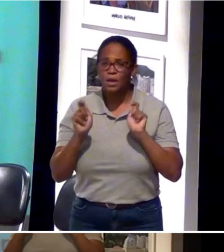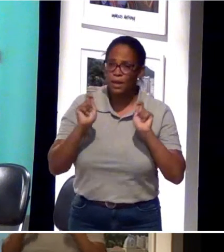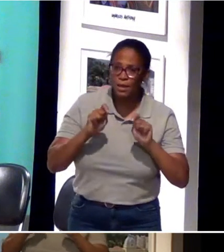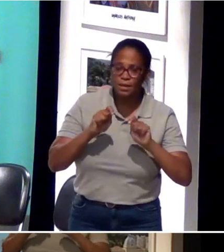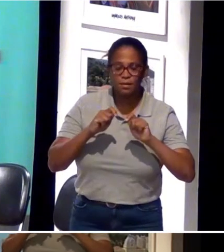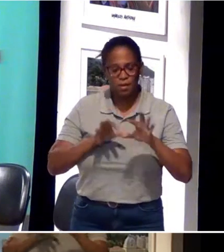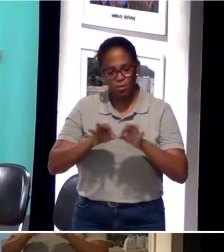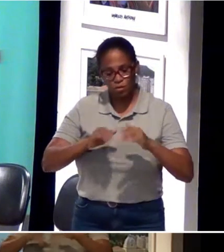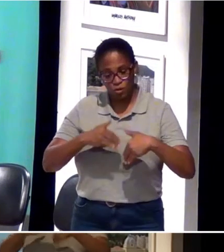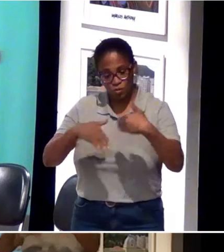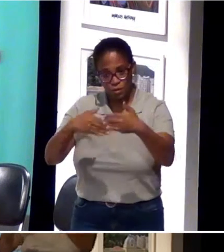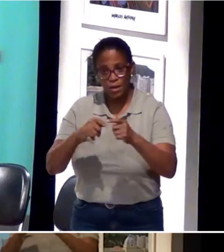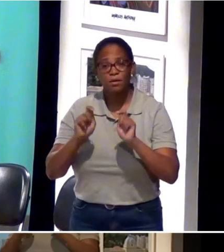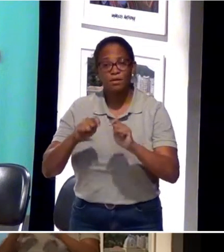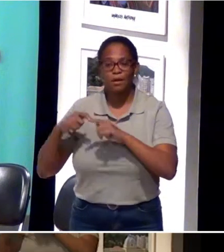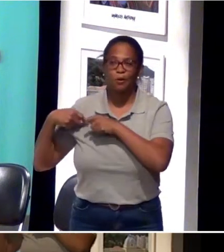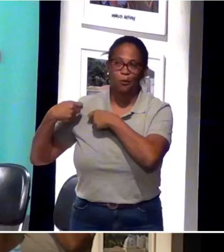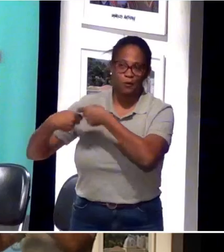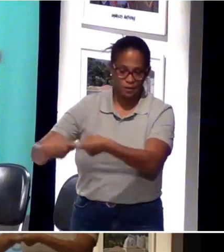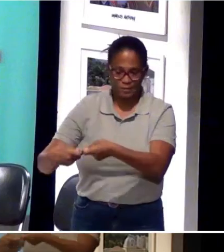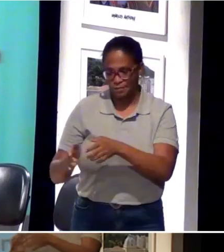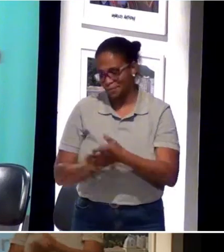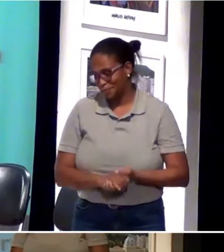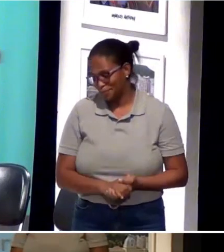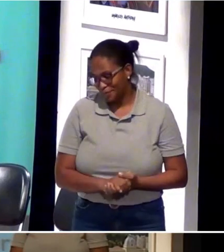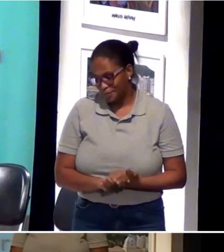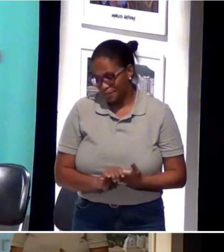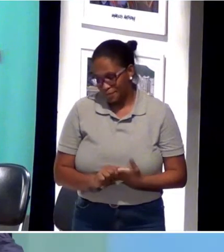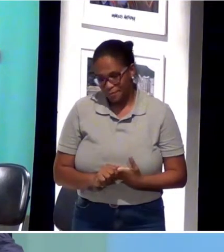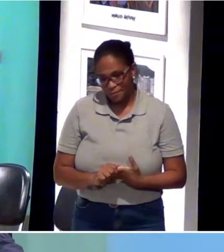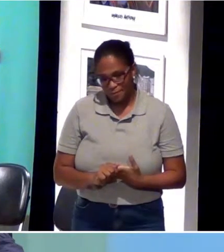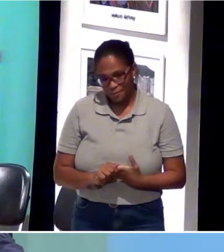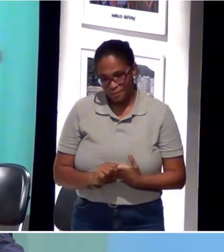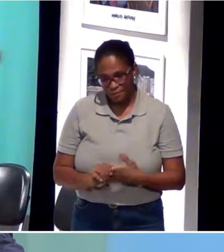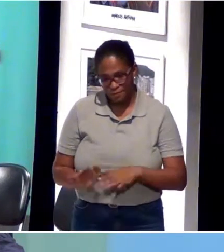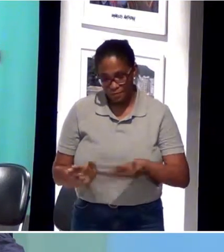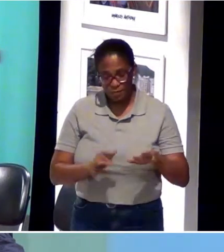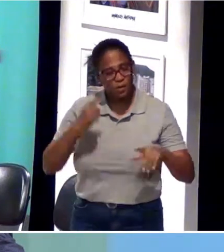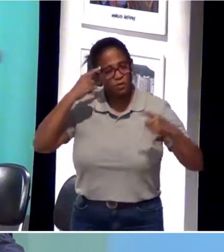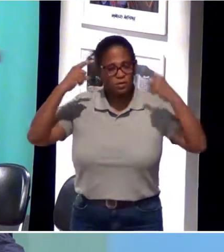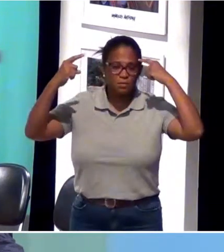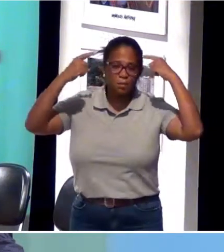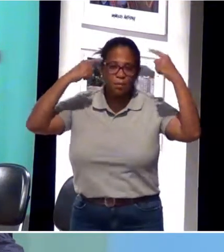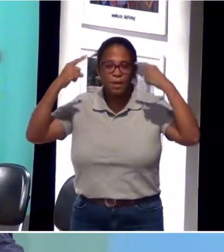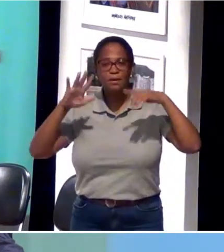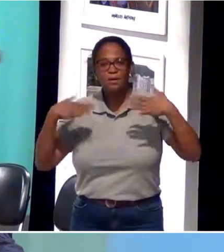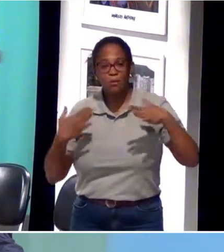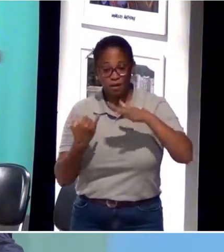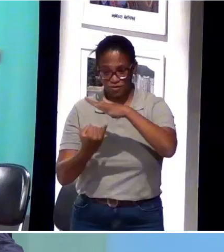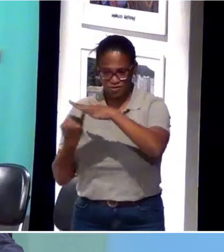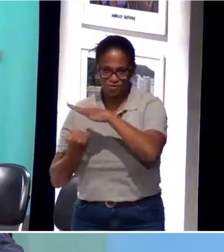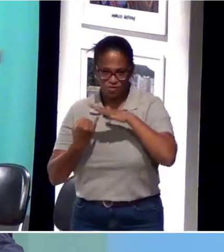projeto moderno de governamentabilidade. E aí, quando a gente traz isso e pensa nas instituições de privação